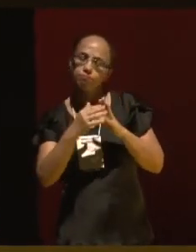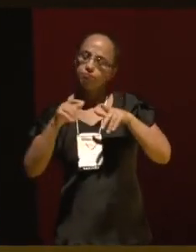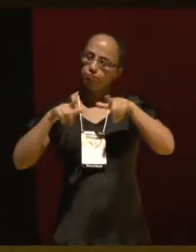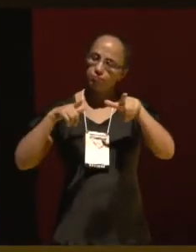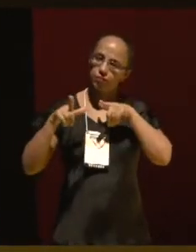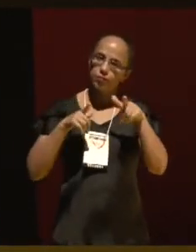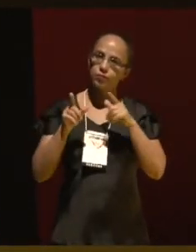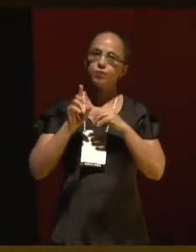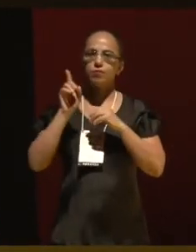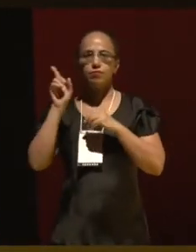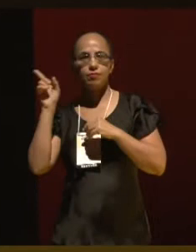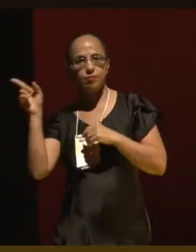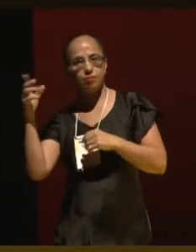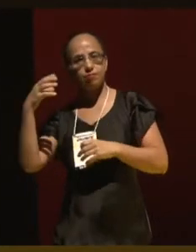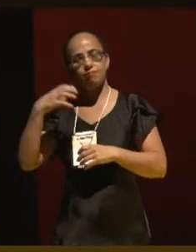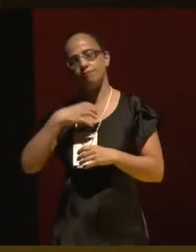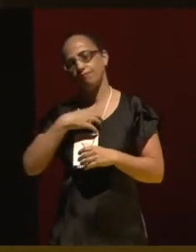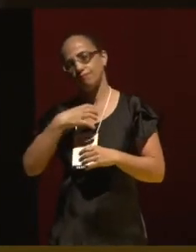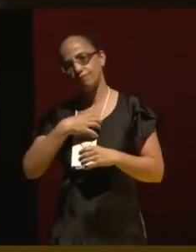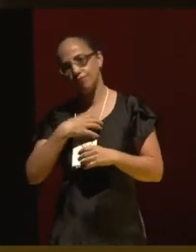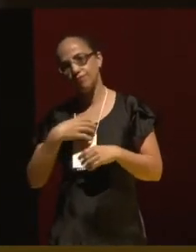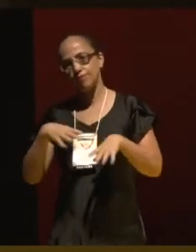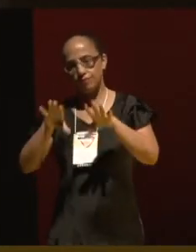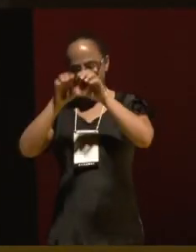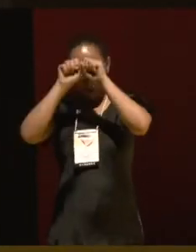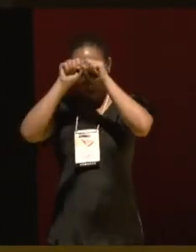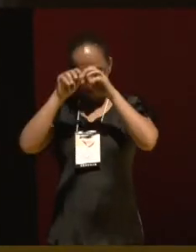e do Centro Espírita Caminhos de Redenção.